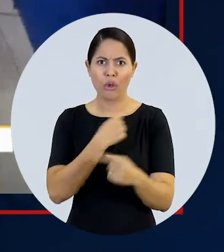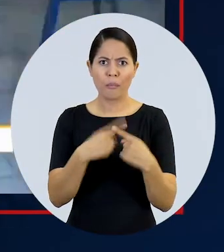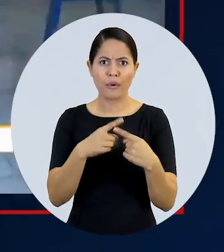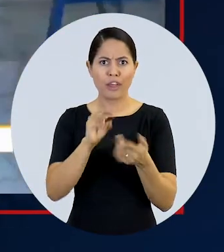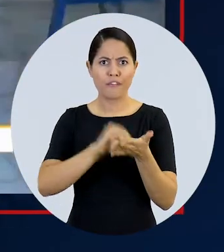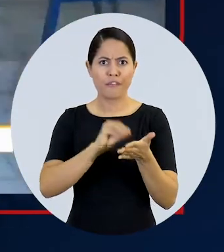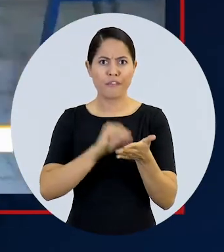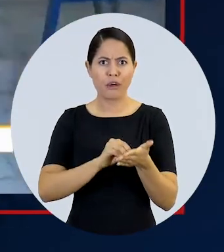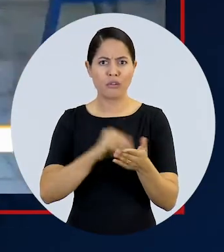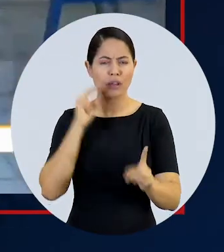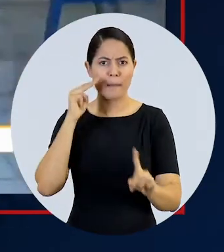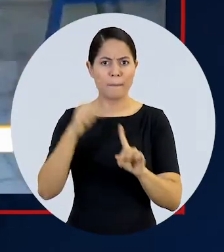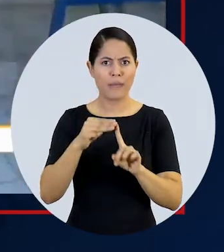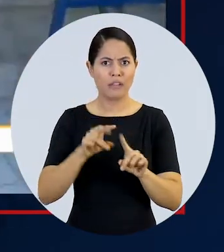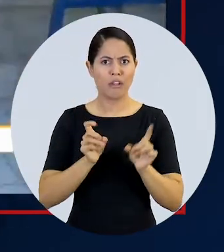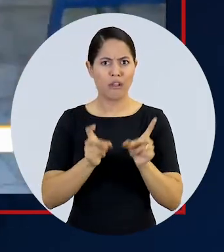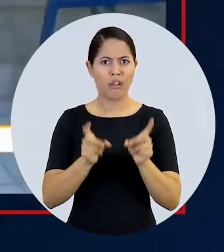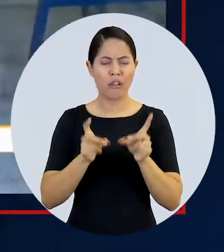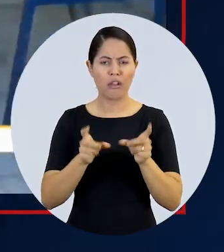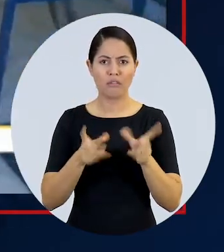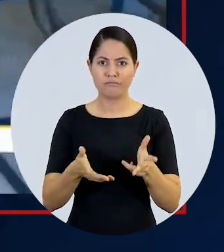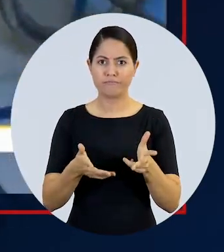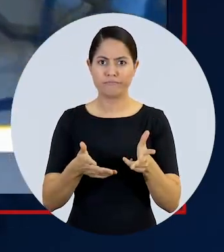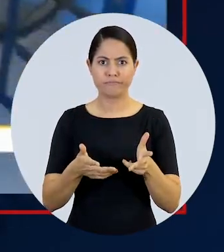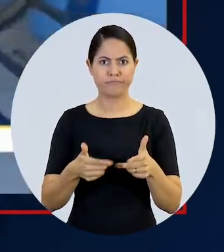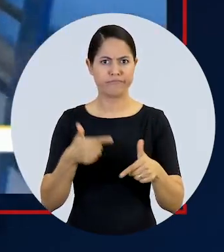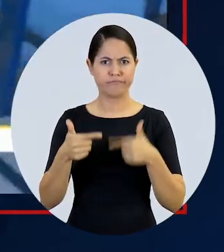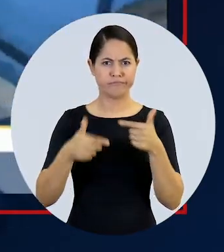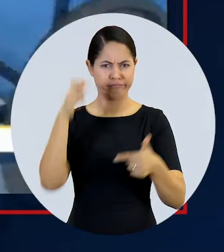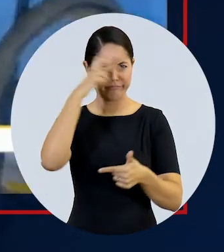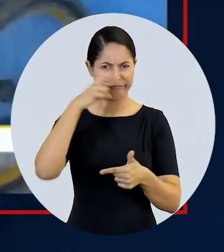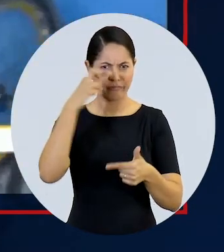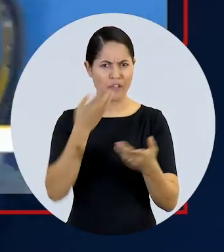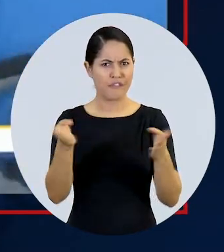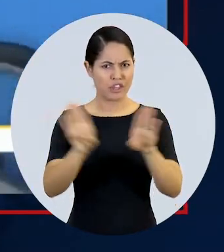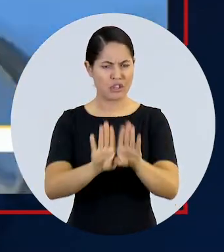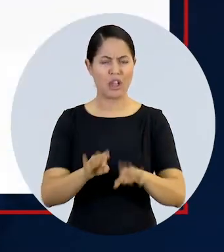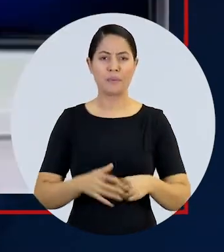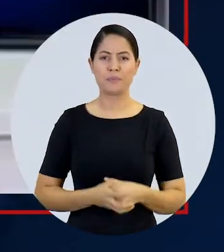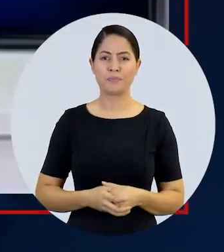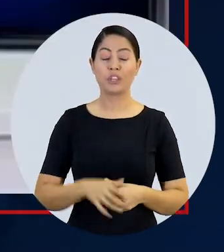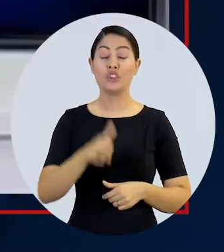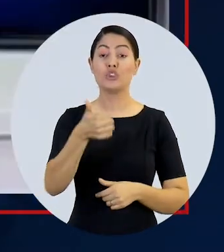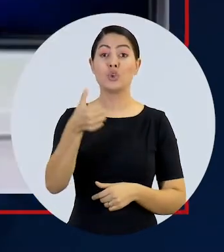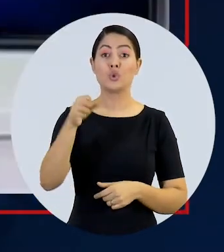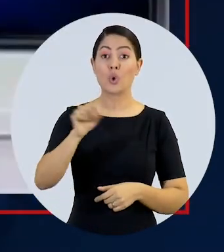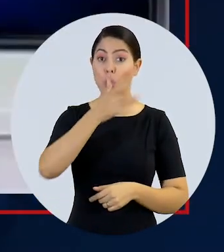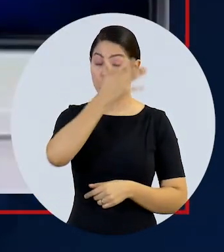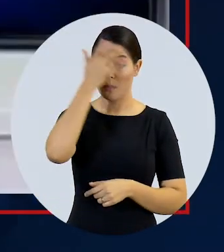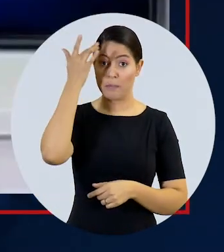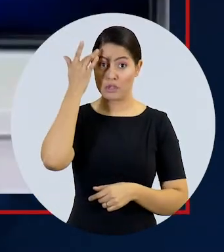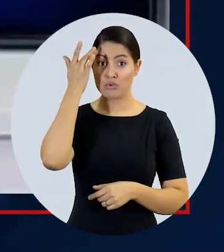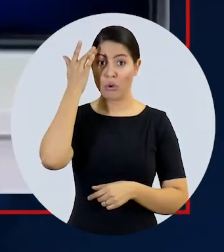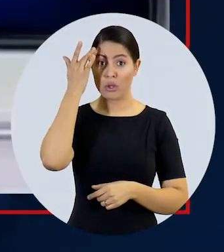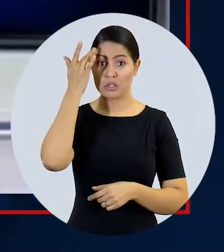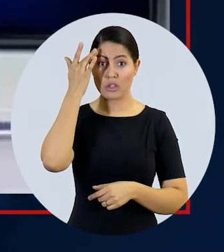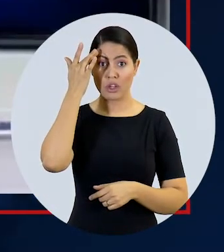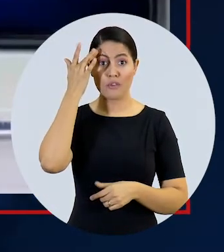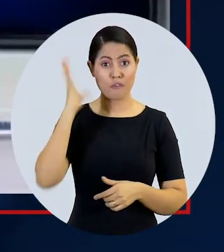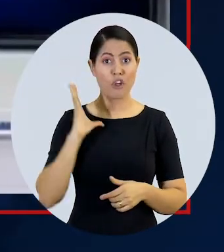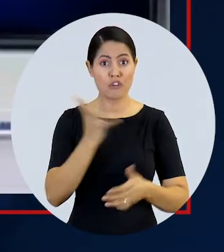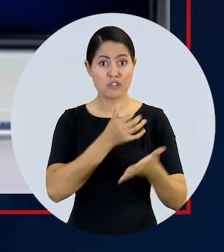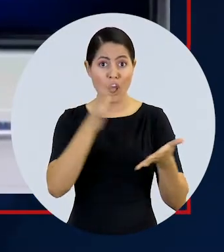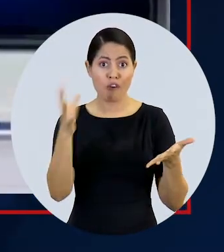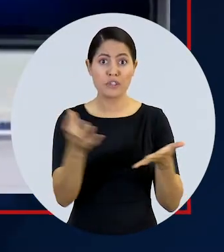não bater as metas de venda. O local foi fechado por auditores do trabalho. 18 trabalhadores foram resgatados